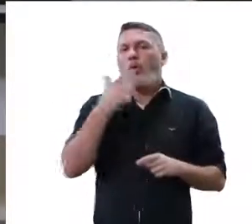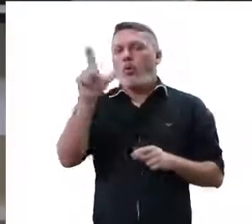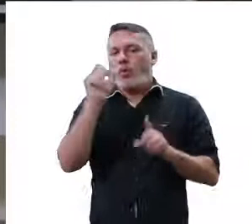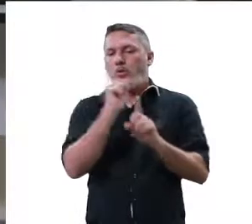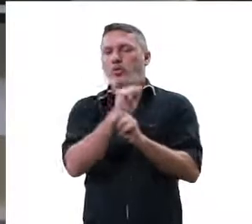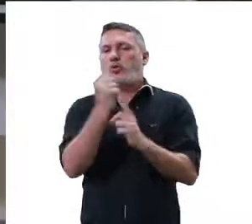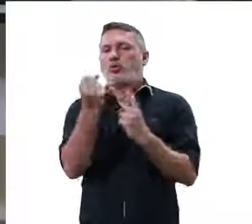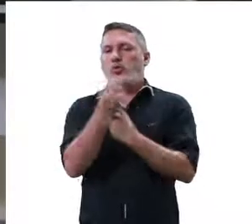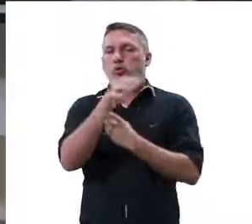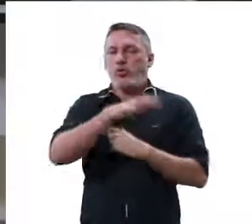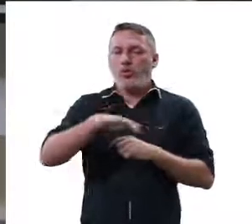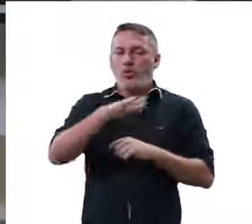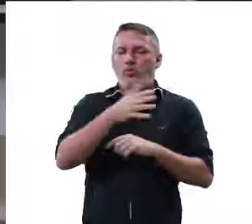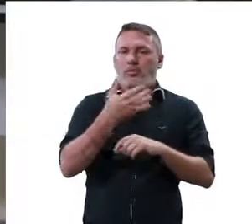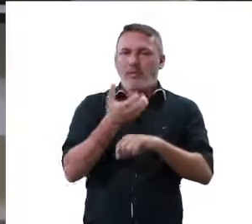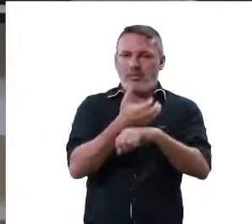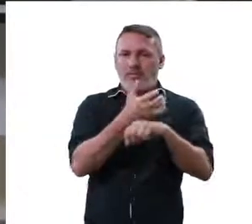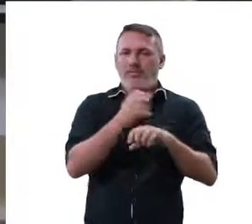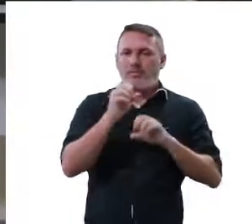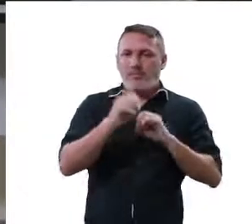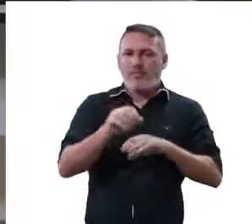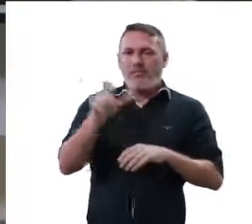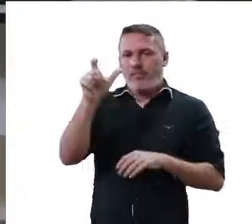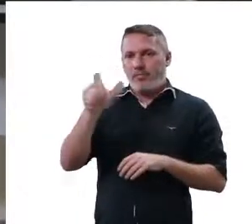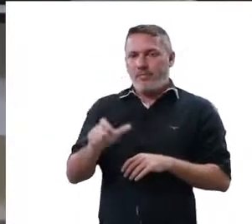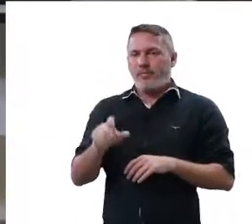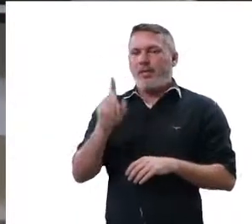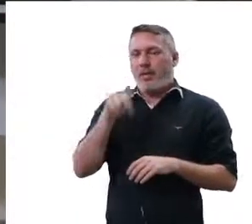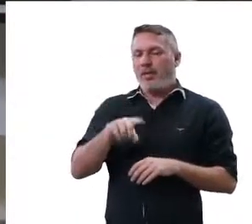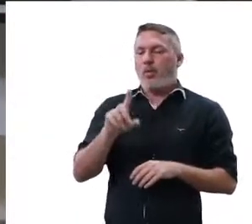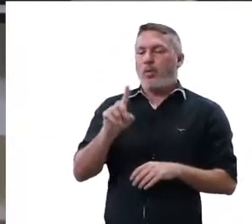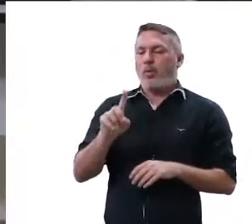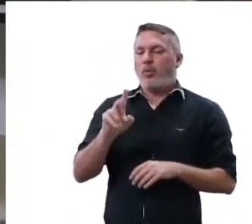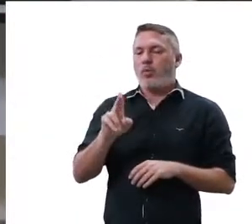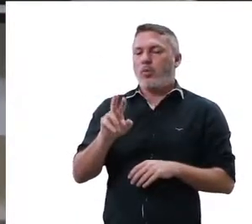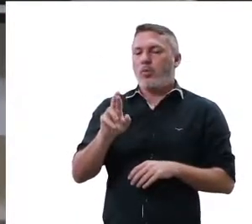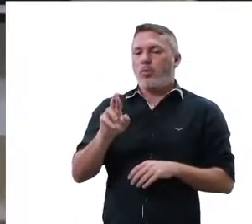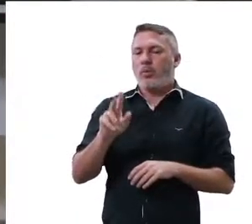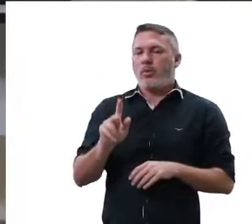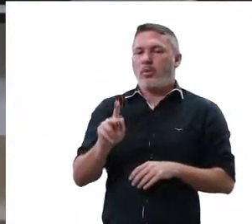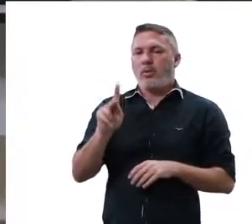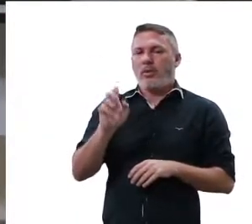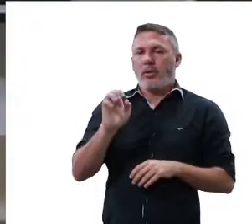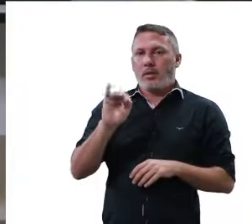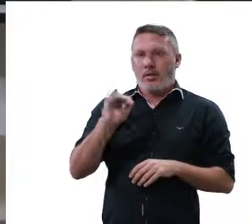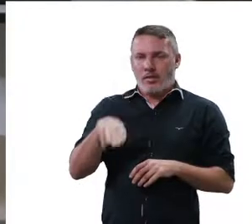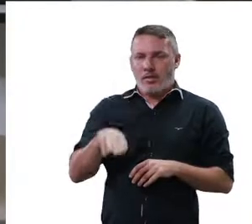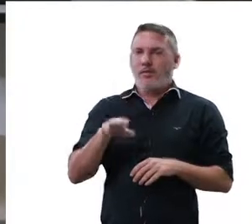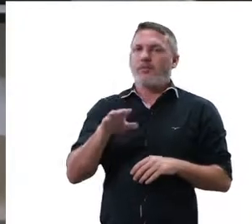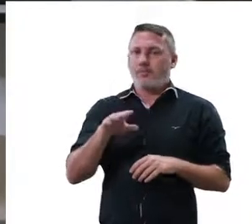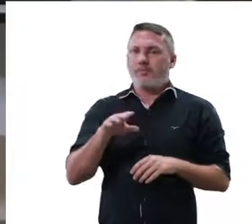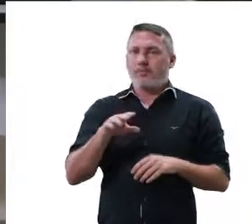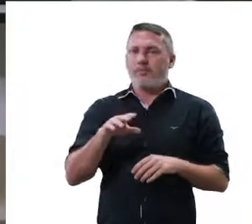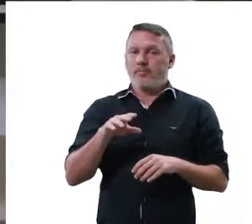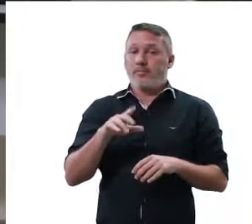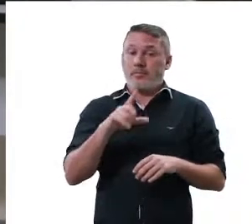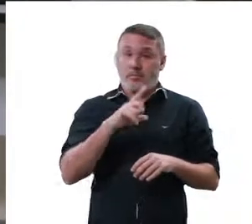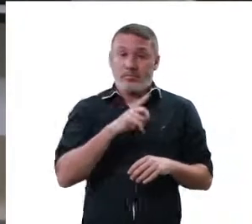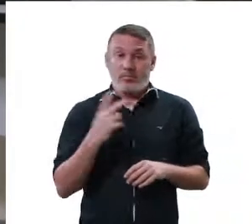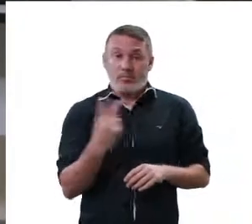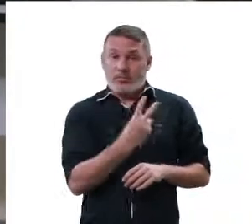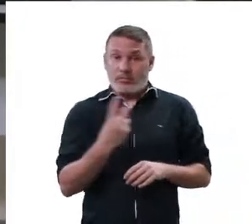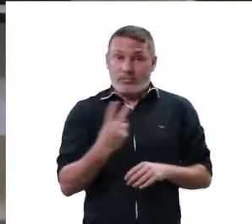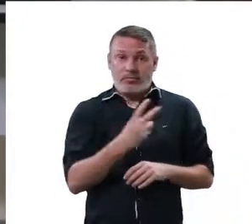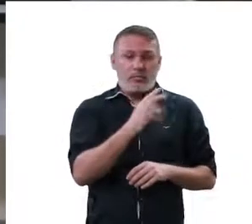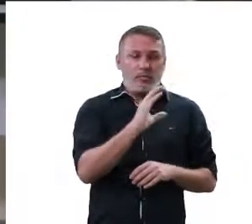sociólogo que já foi alvo de nossas aulas, que é o Émile Durkheim. Né? Então,